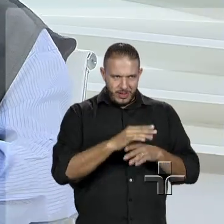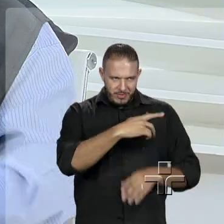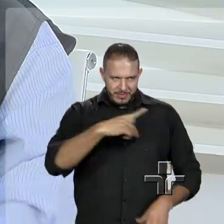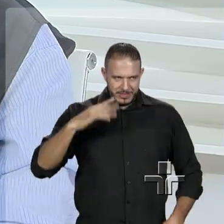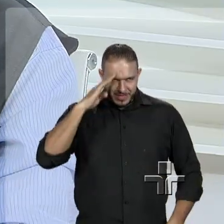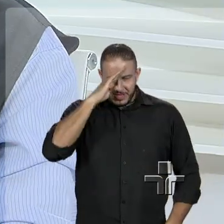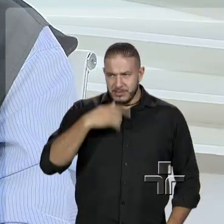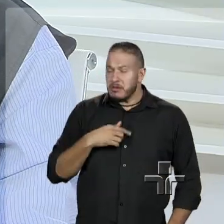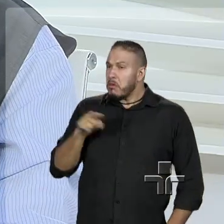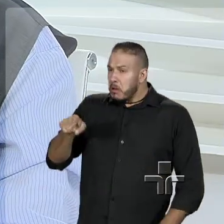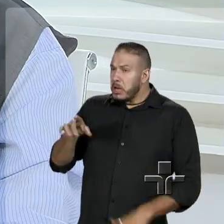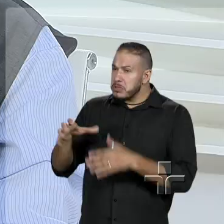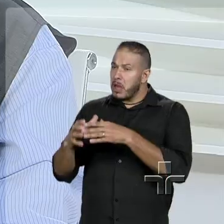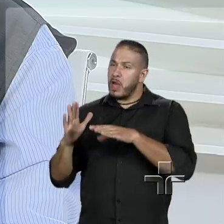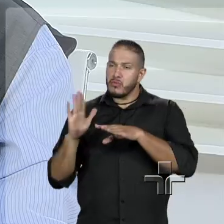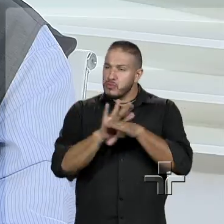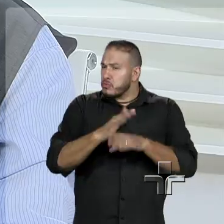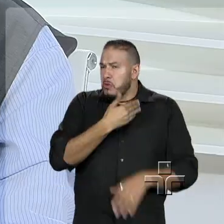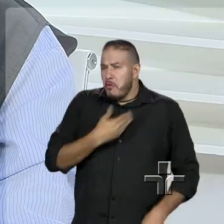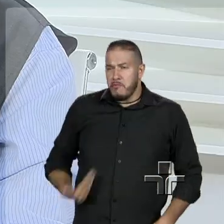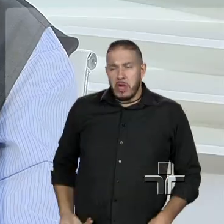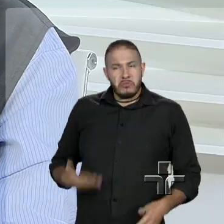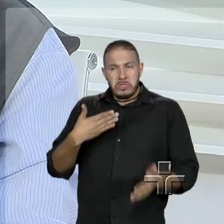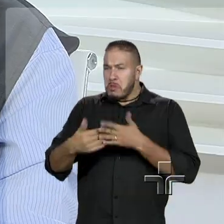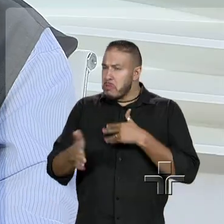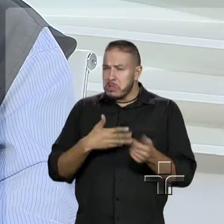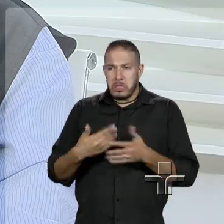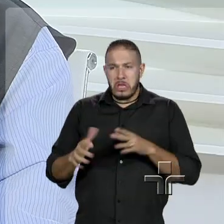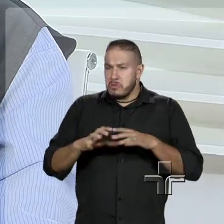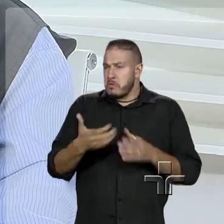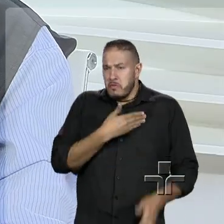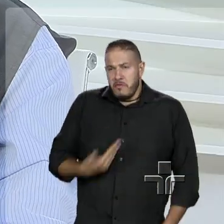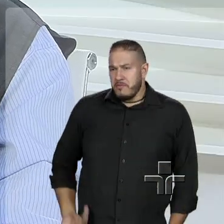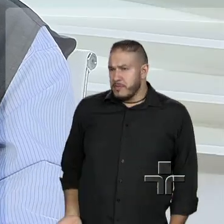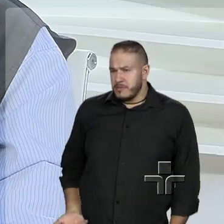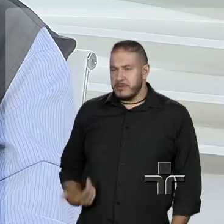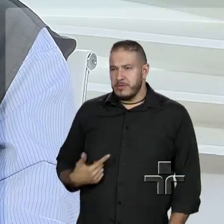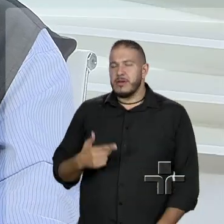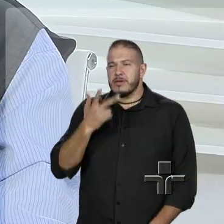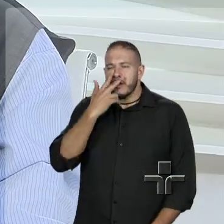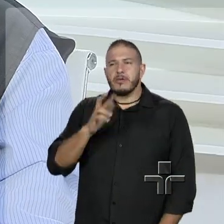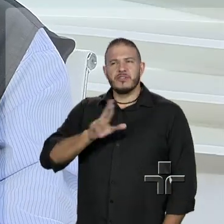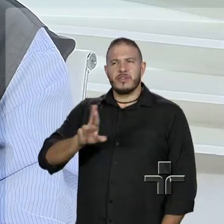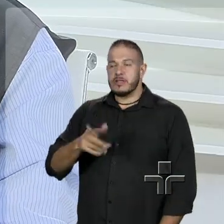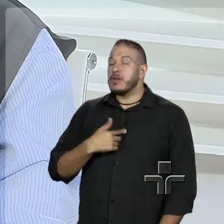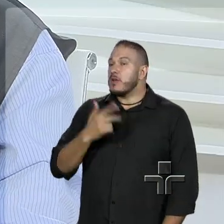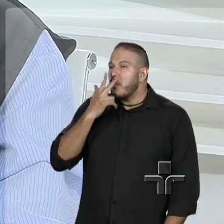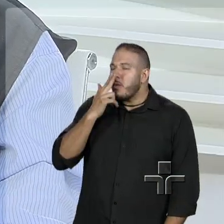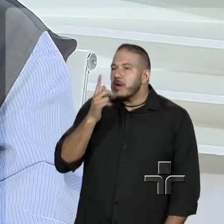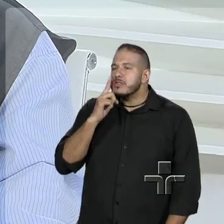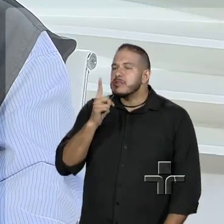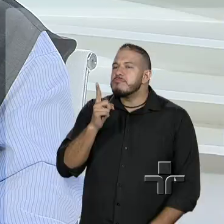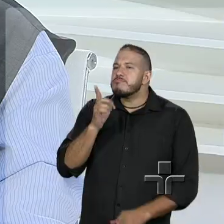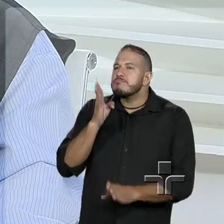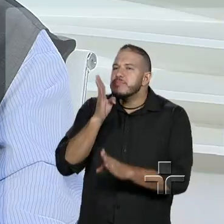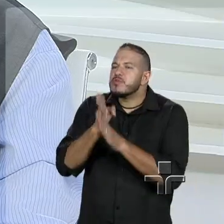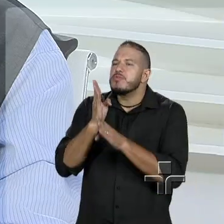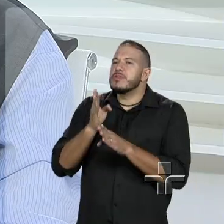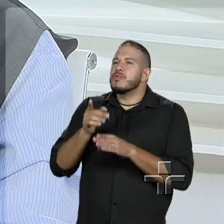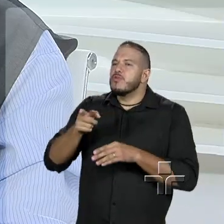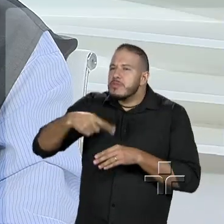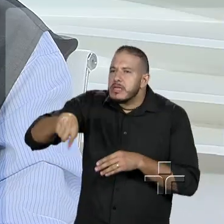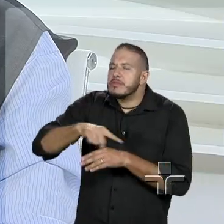o governo, seja ele qual for. Pelo contrário, eu acho que se descobriu uma mina